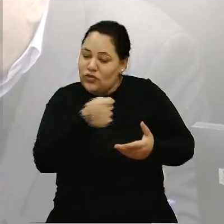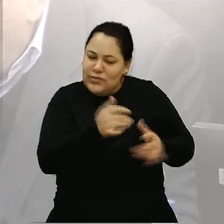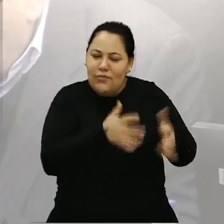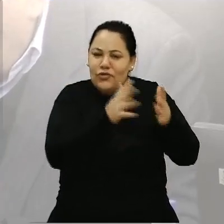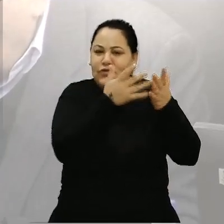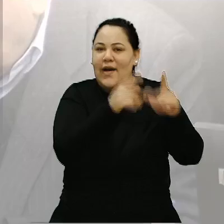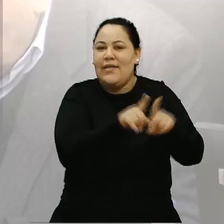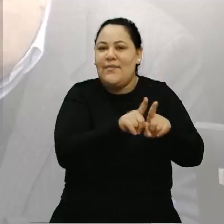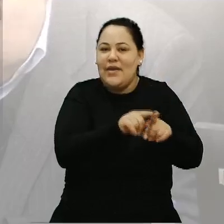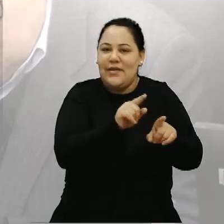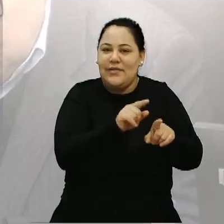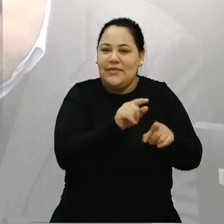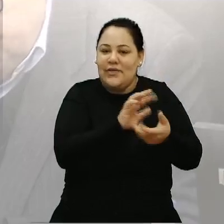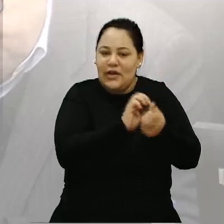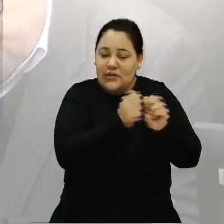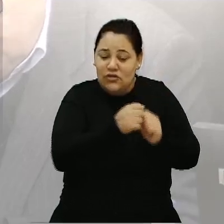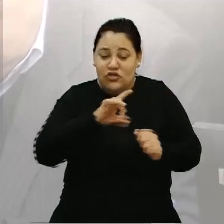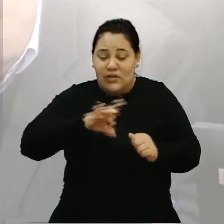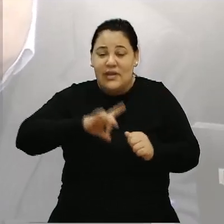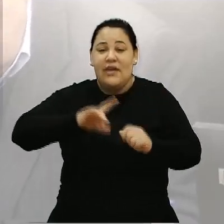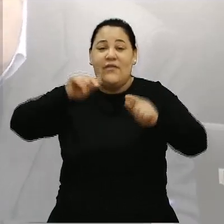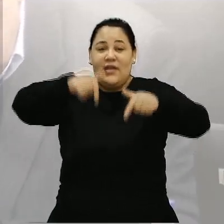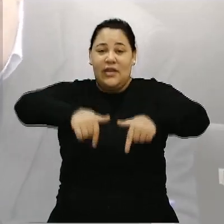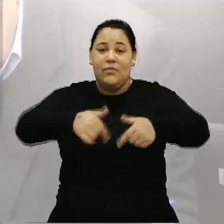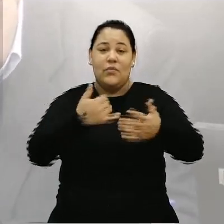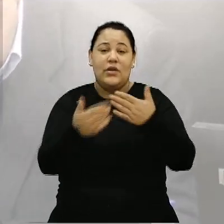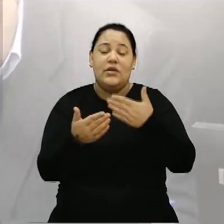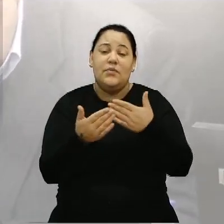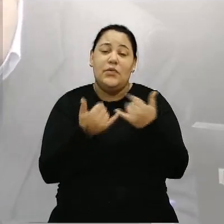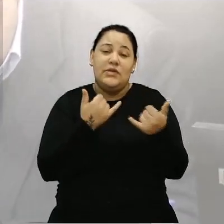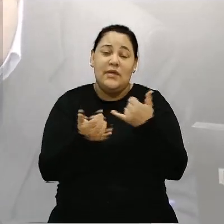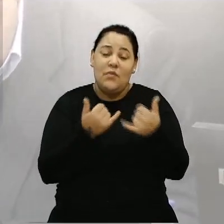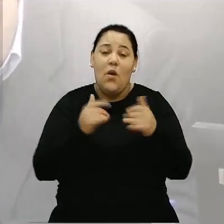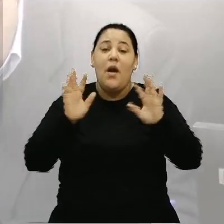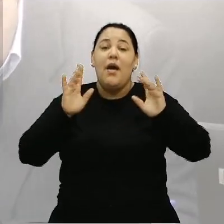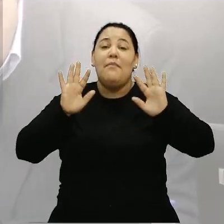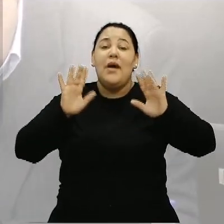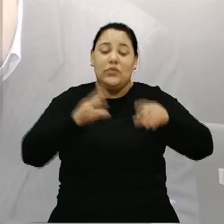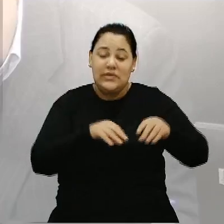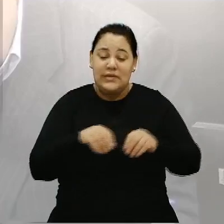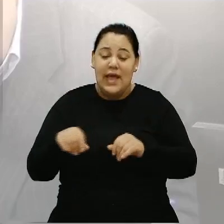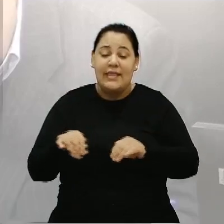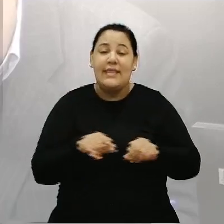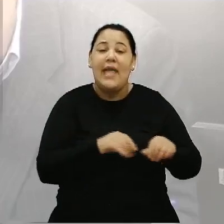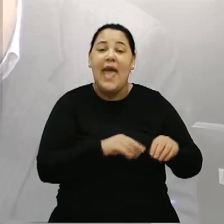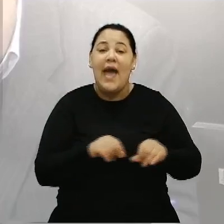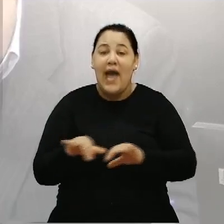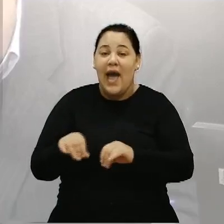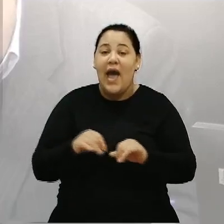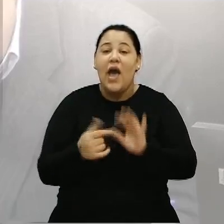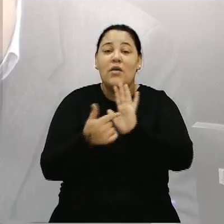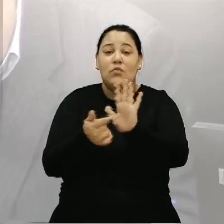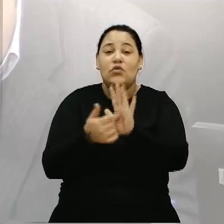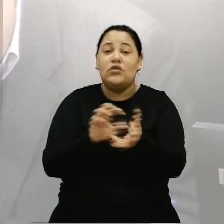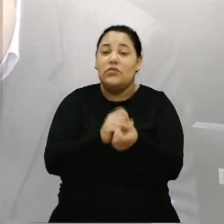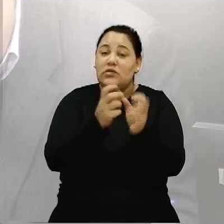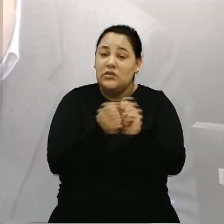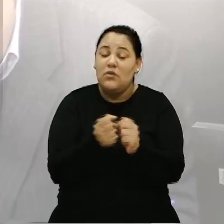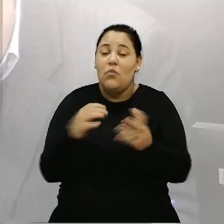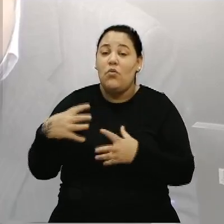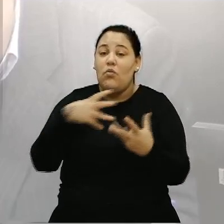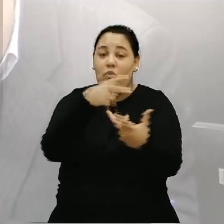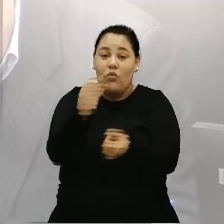aqui grandes movimentos, grandes feiras, a Mãos da Terra, eu acho que é um grande exemplo de o quanto mostrou o artesão de Caxias do Sul para o